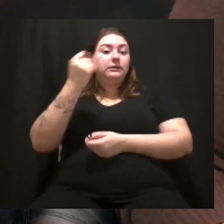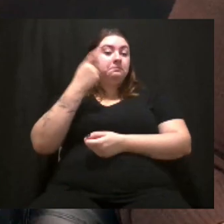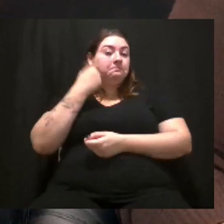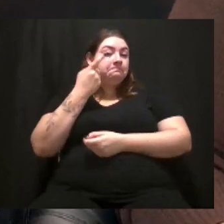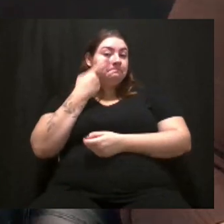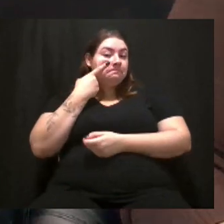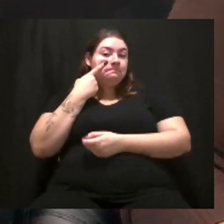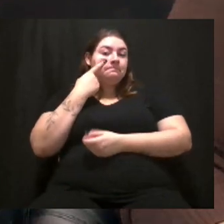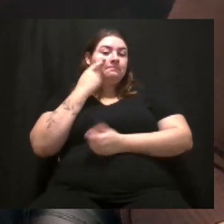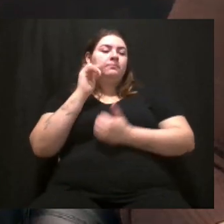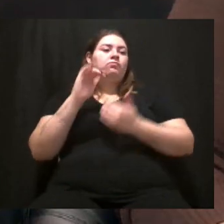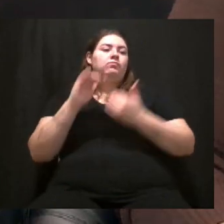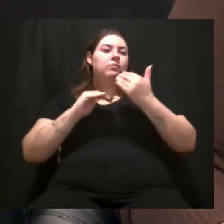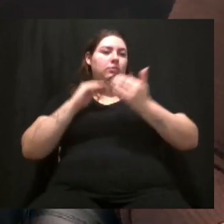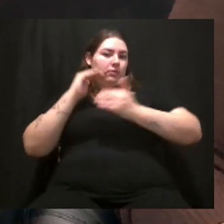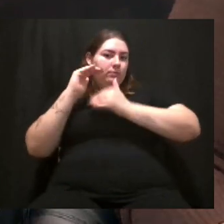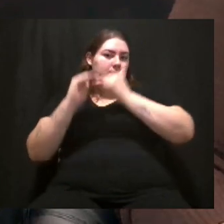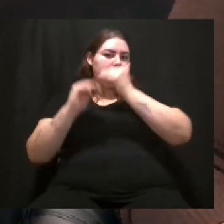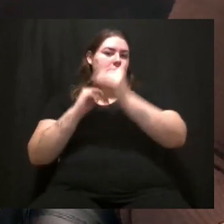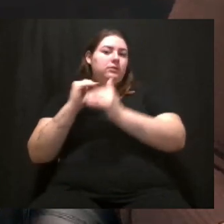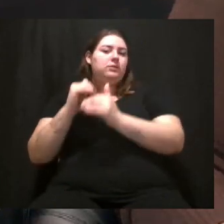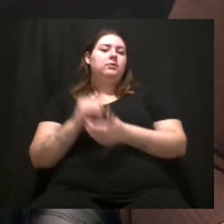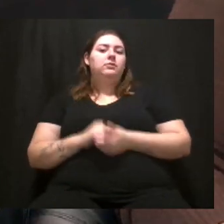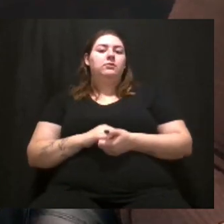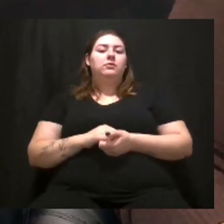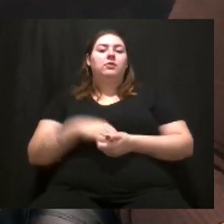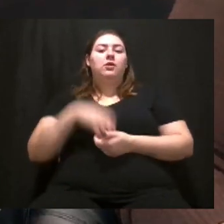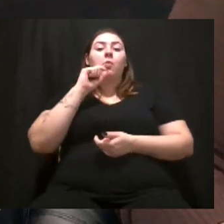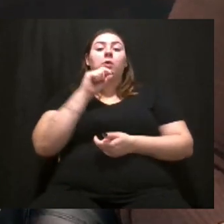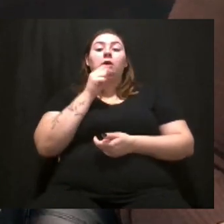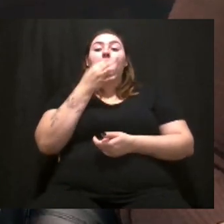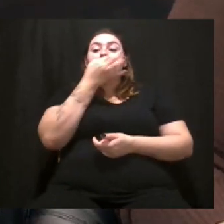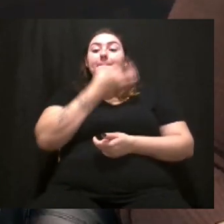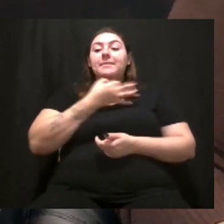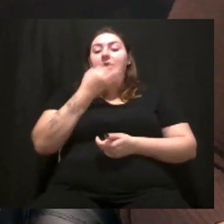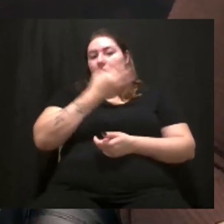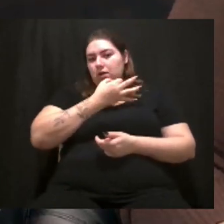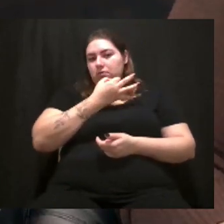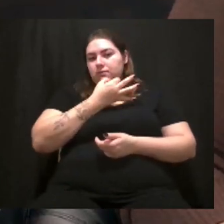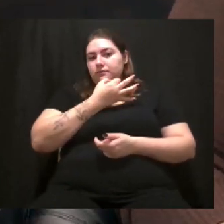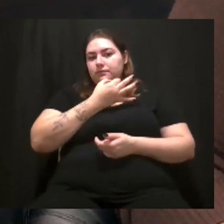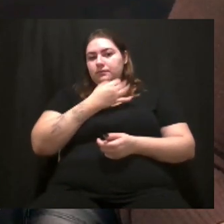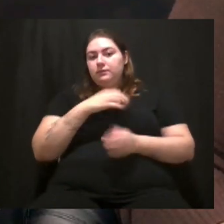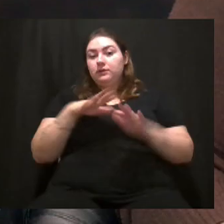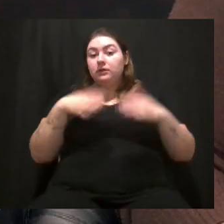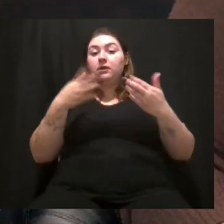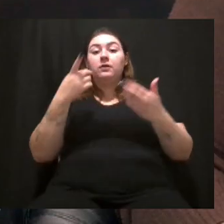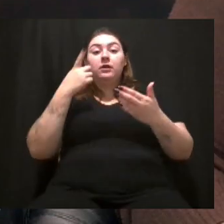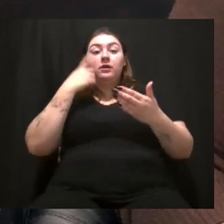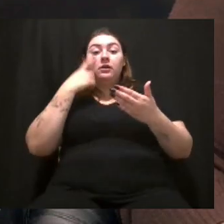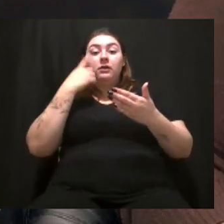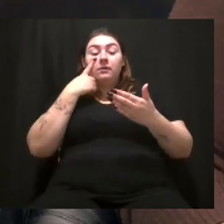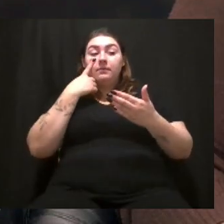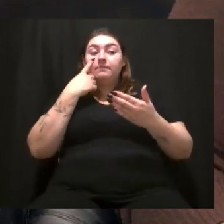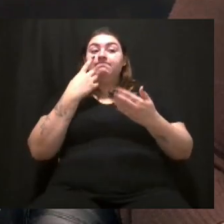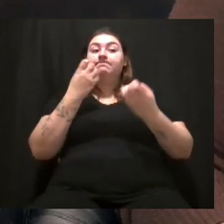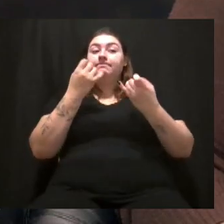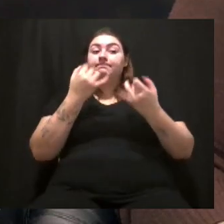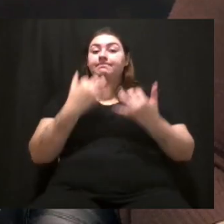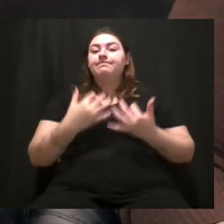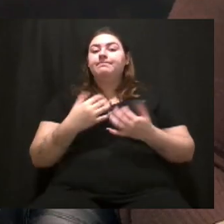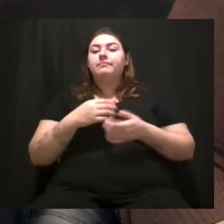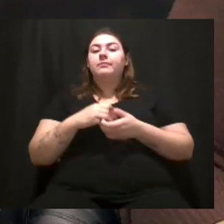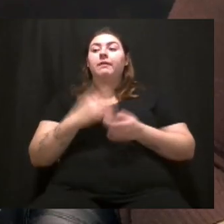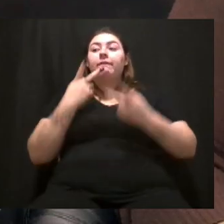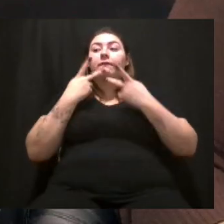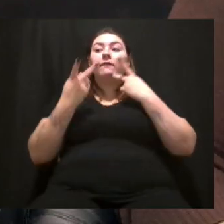da criança. Qual é o feedback que ela está te trazendo? Então você vai observando os comportamentos dela, as falas. É bom ter